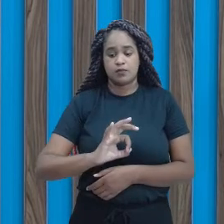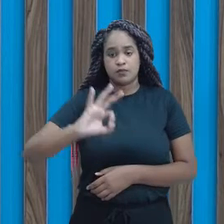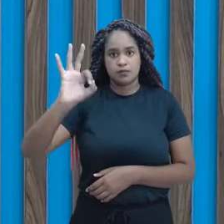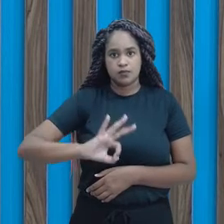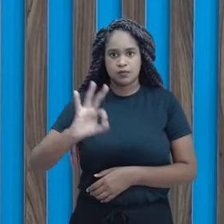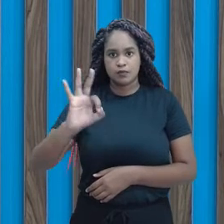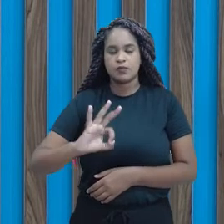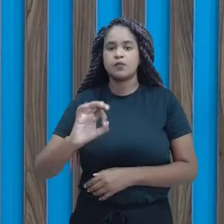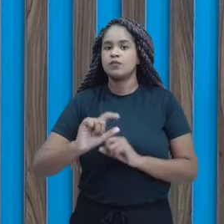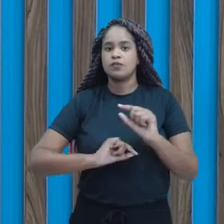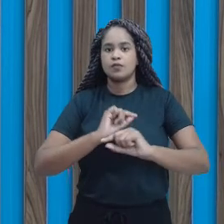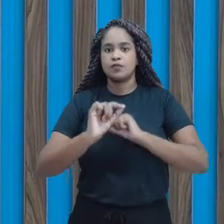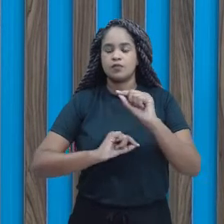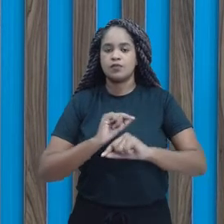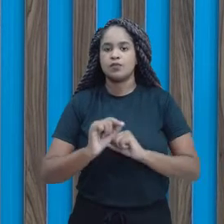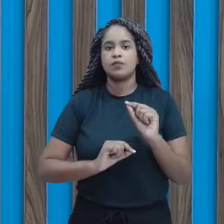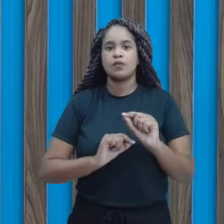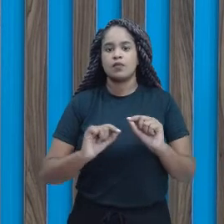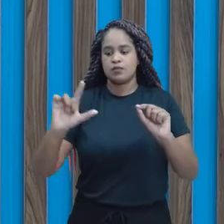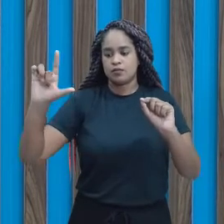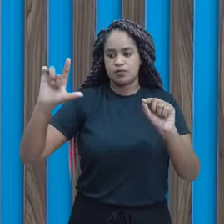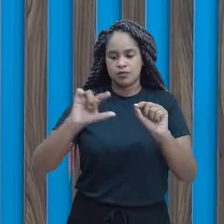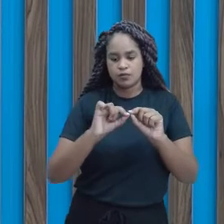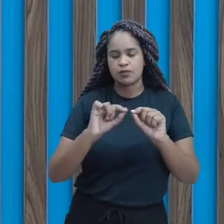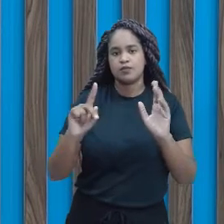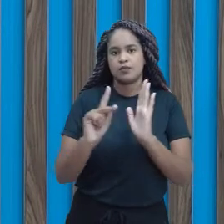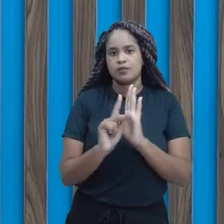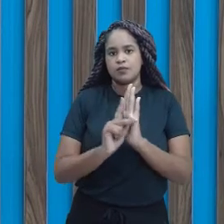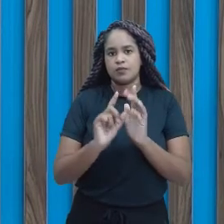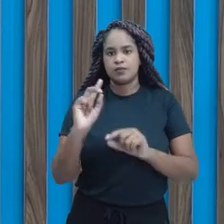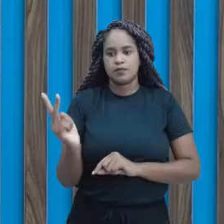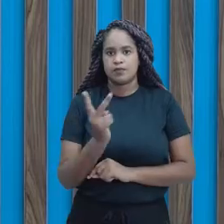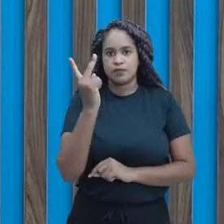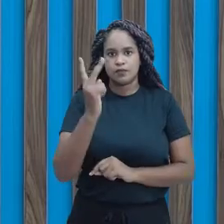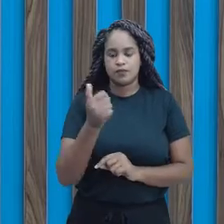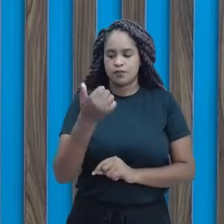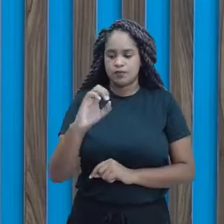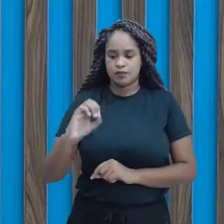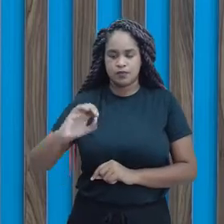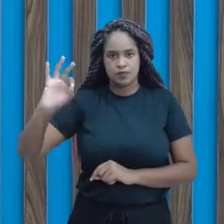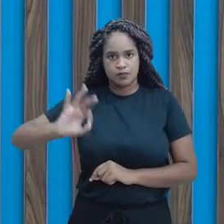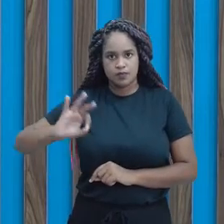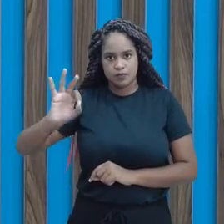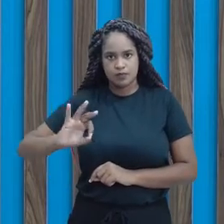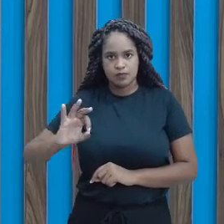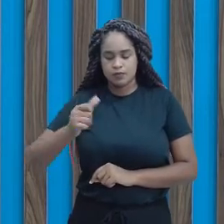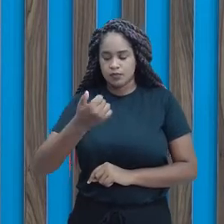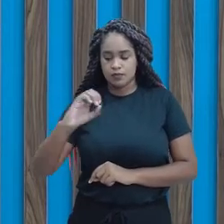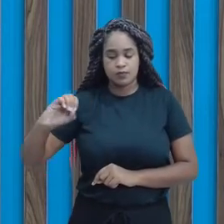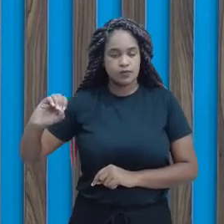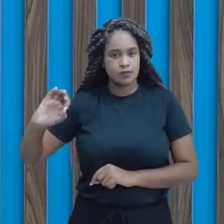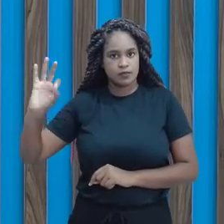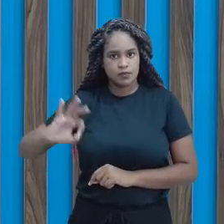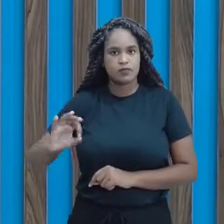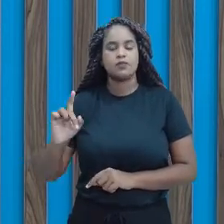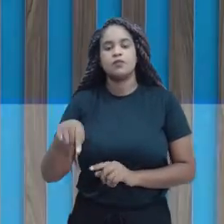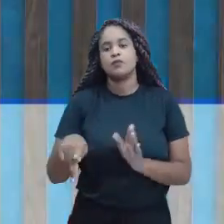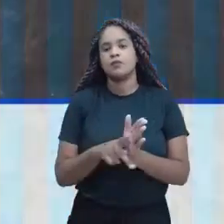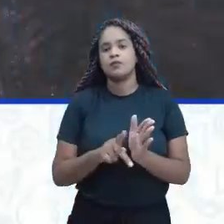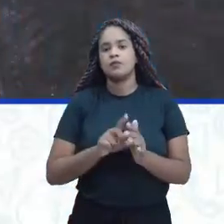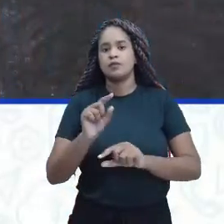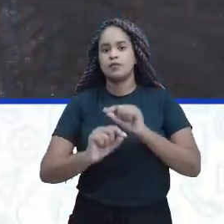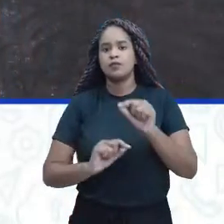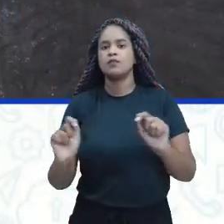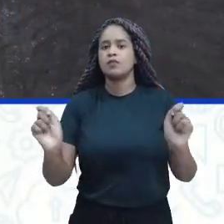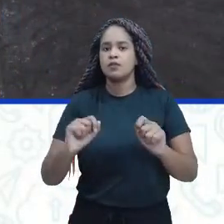aí, ó, é o que vai ser diminuído lá do valor do 100, certo? Então, essas são as possibilidades que a gente tem